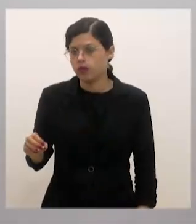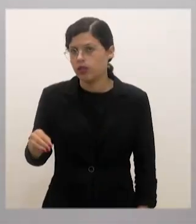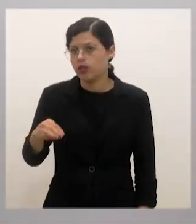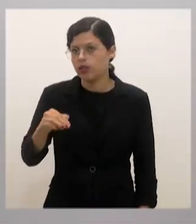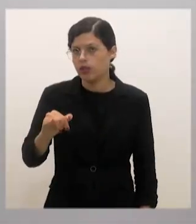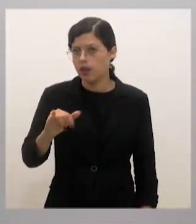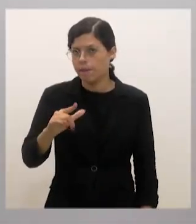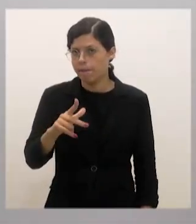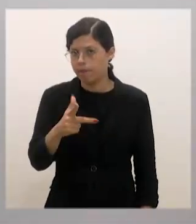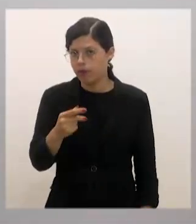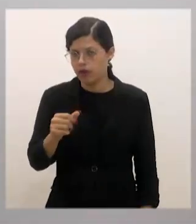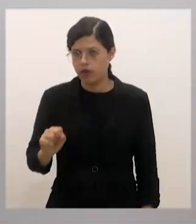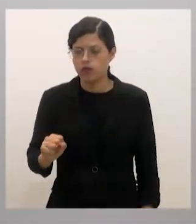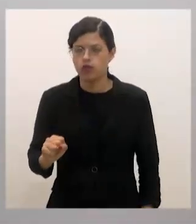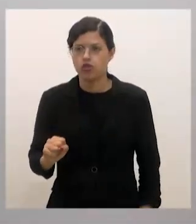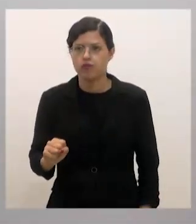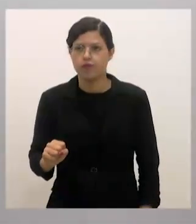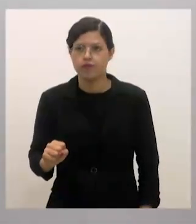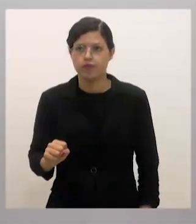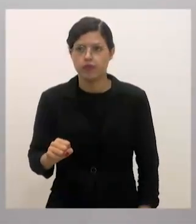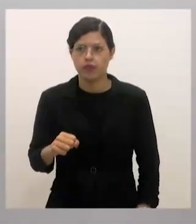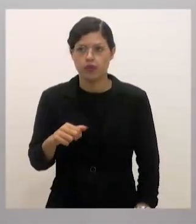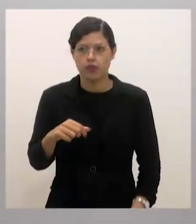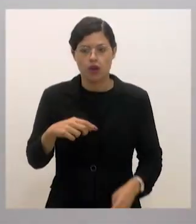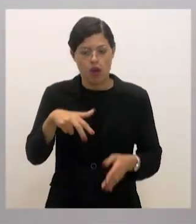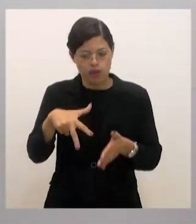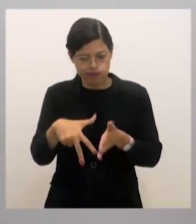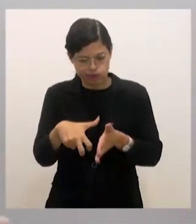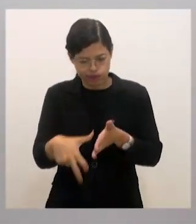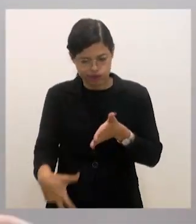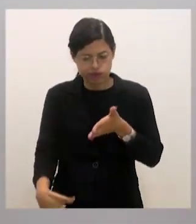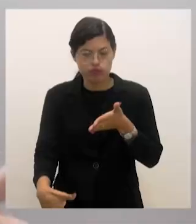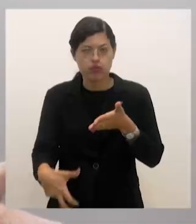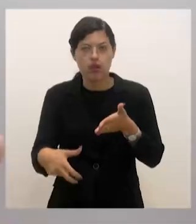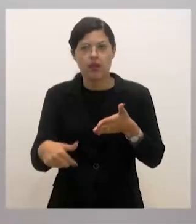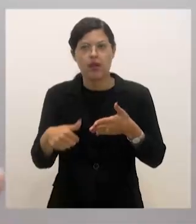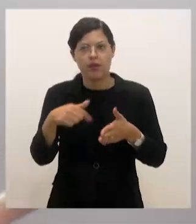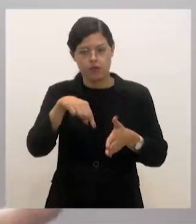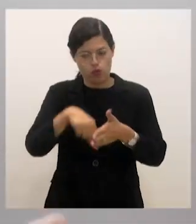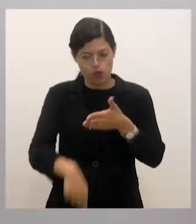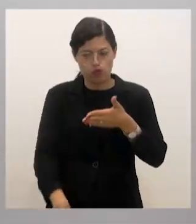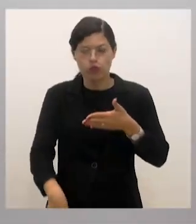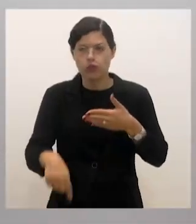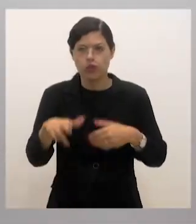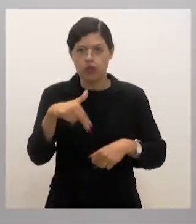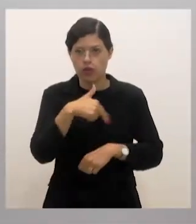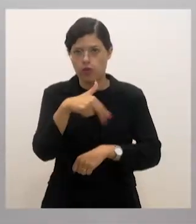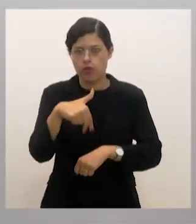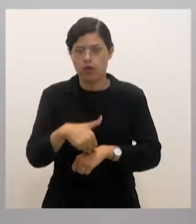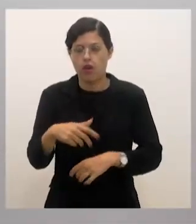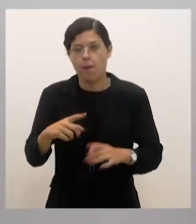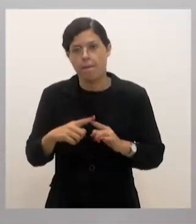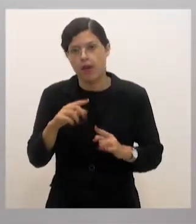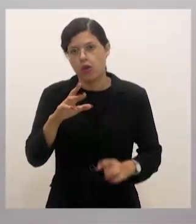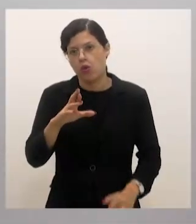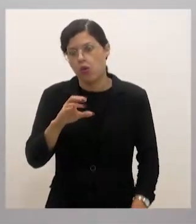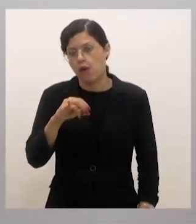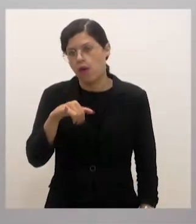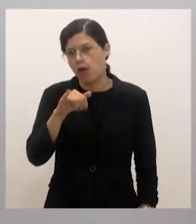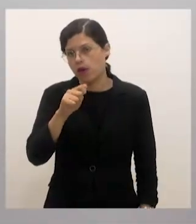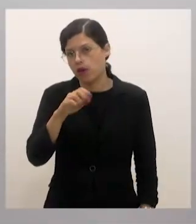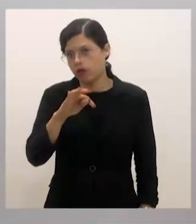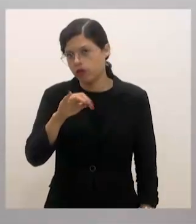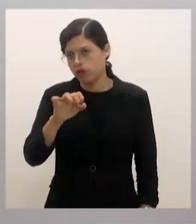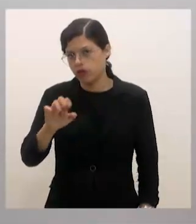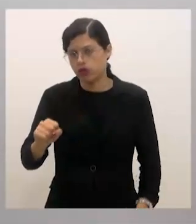O subsolo é da União, mas a exploração ROIT-PR vem para os estados e a fiscalização